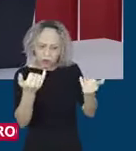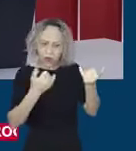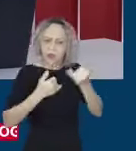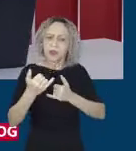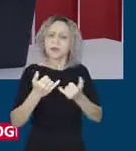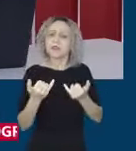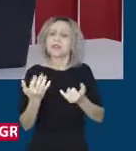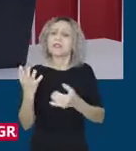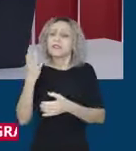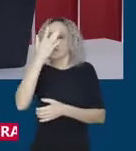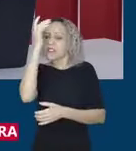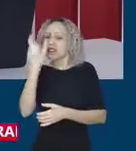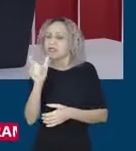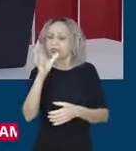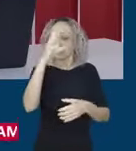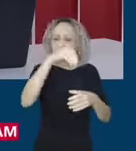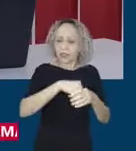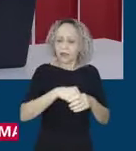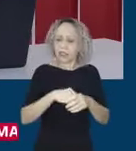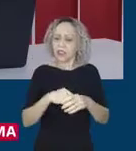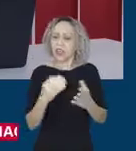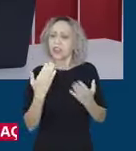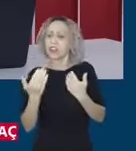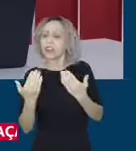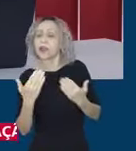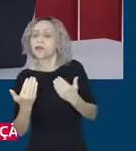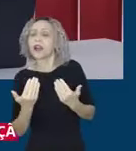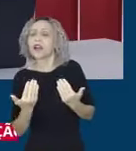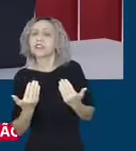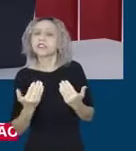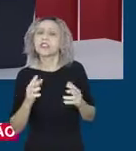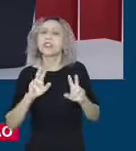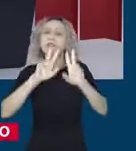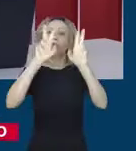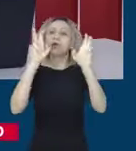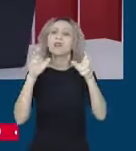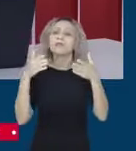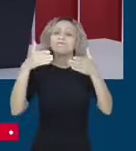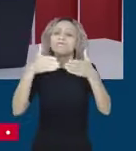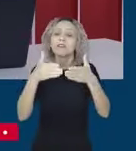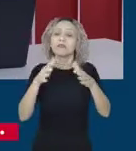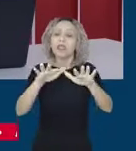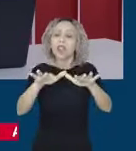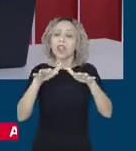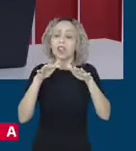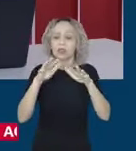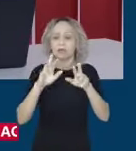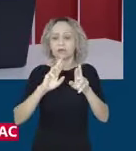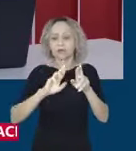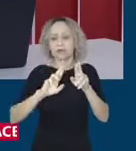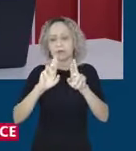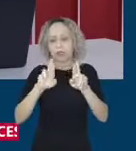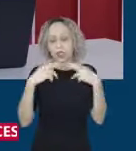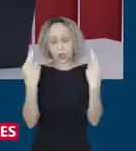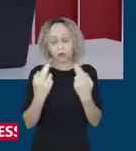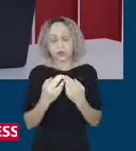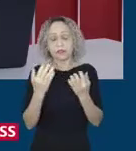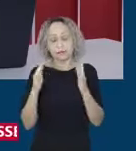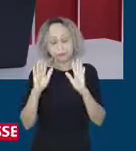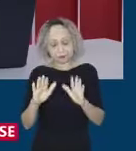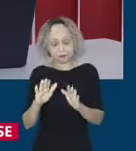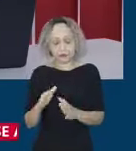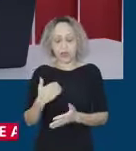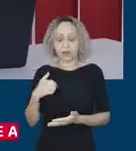centrais dessa audiência? Veja, Amanda, essa iniciativa foi aqui do